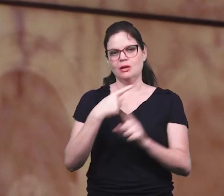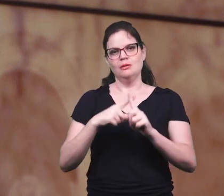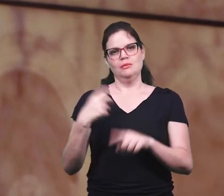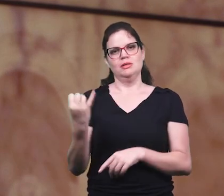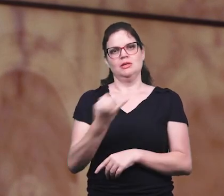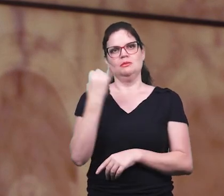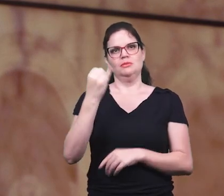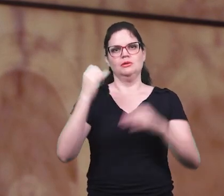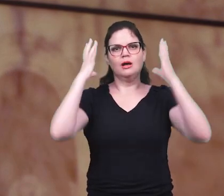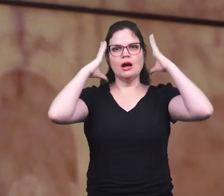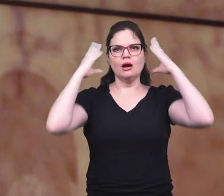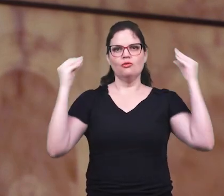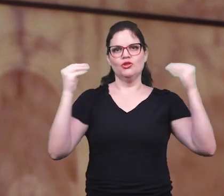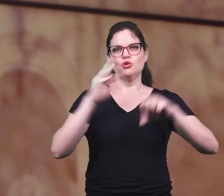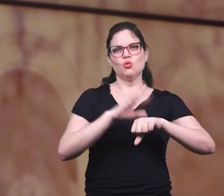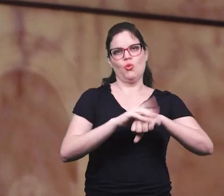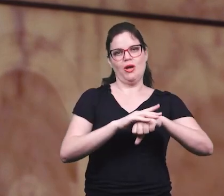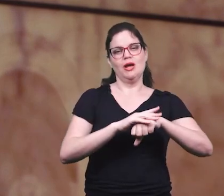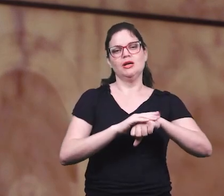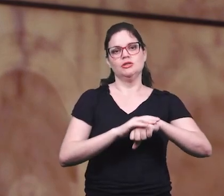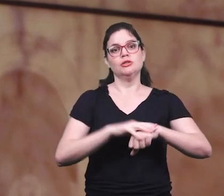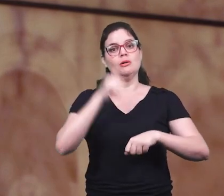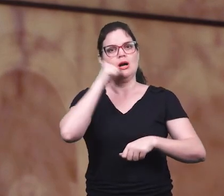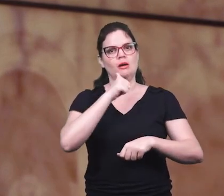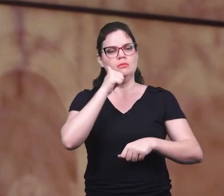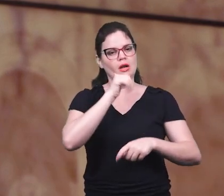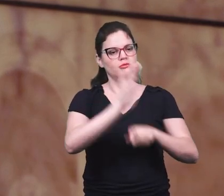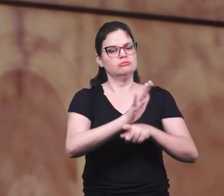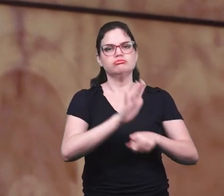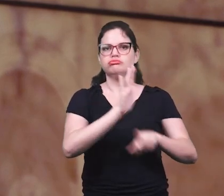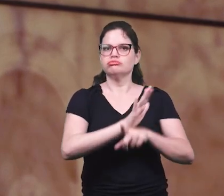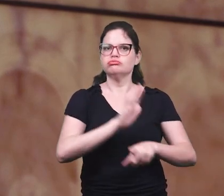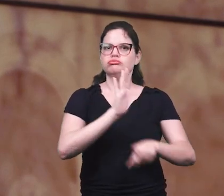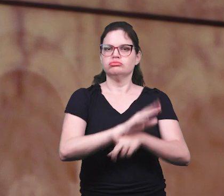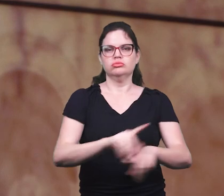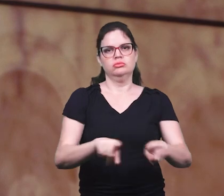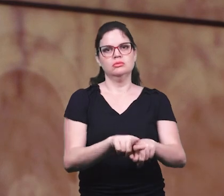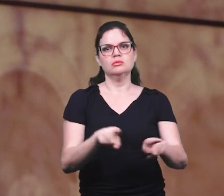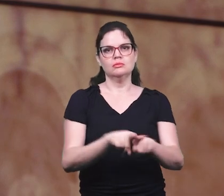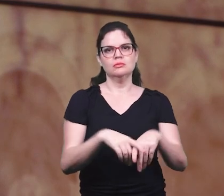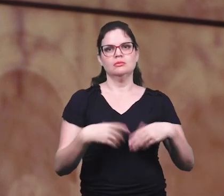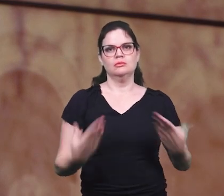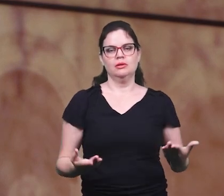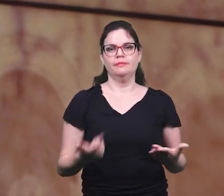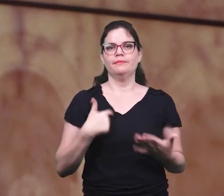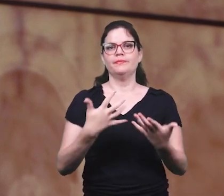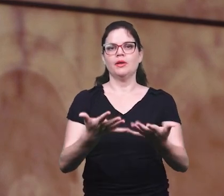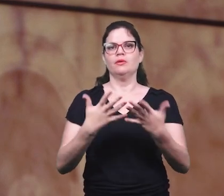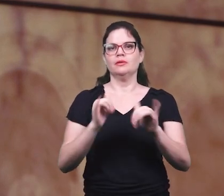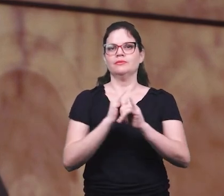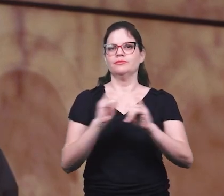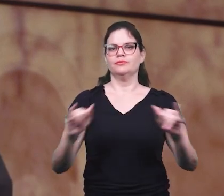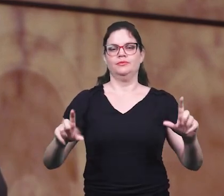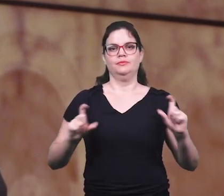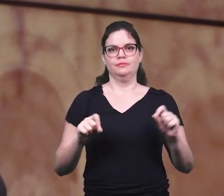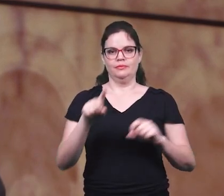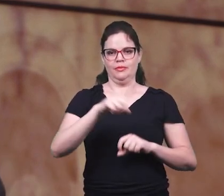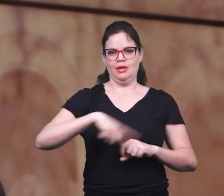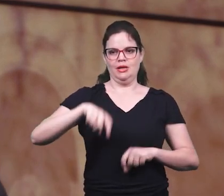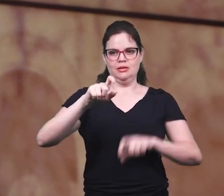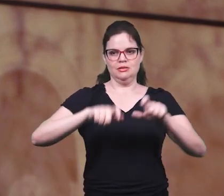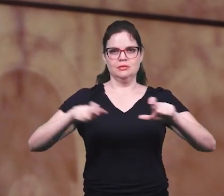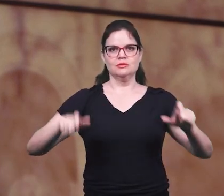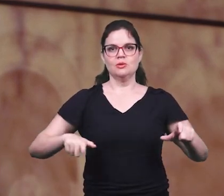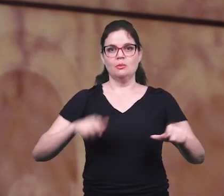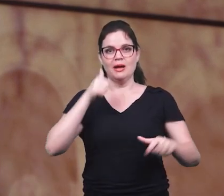mulher dele, que Calvino era muito doente, então ela era uma mulher fundamental na vida dele também. Então, o que eu queria falar, a situação desses